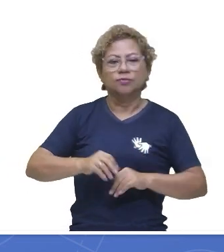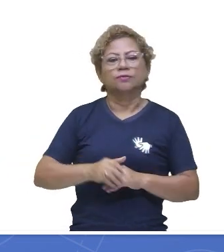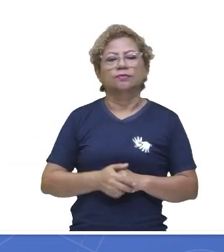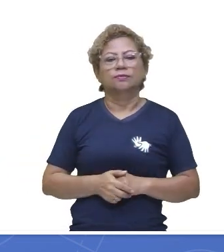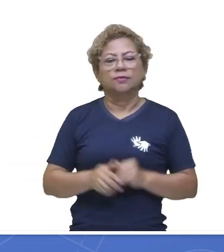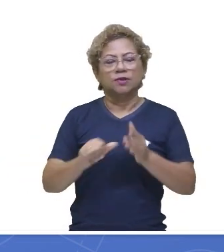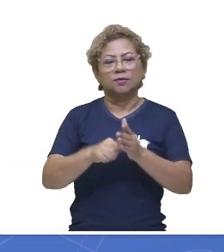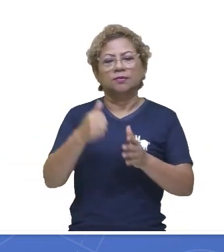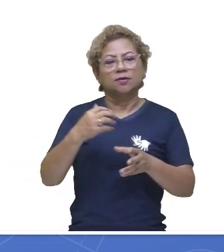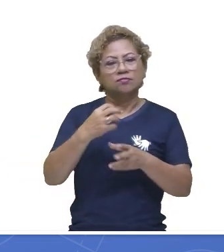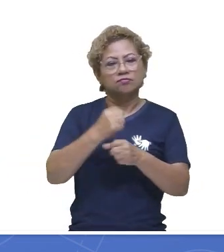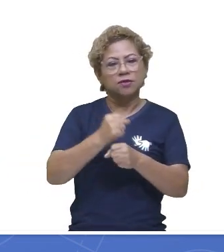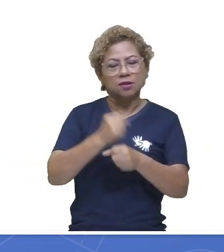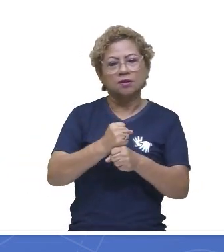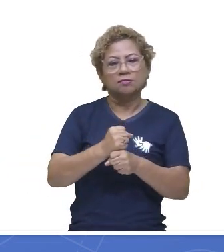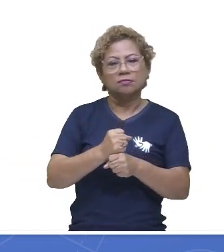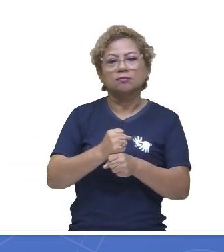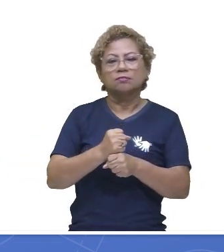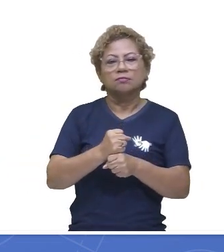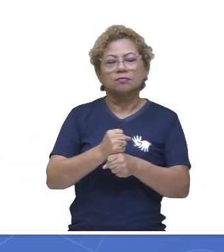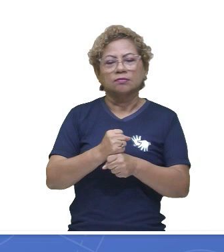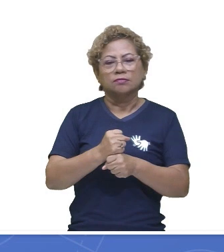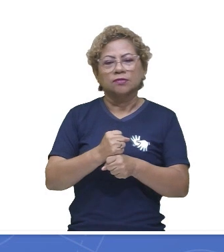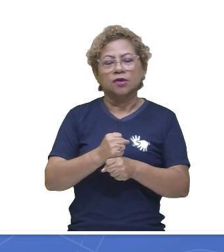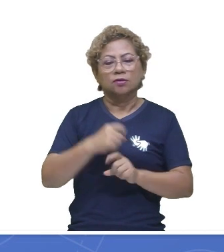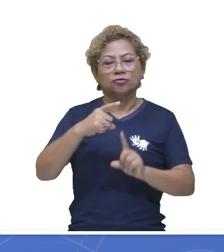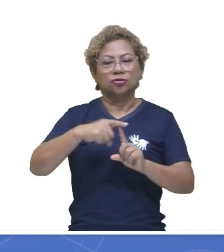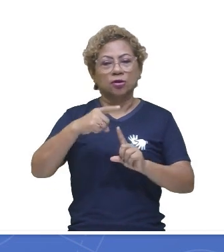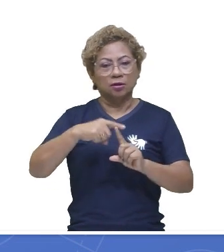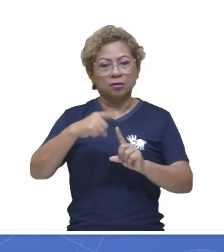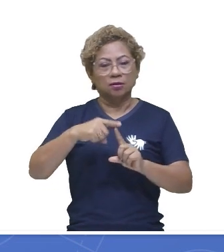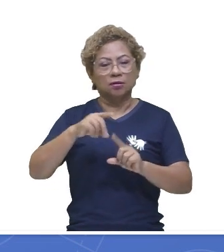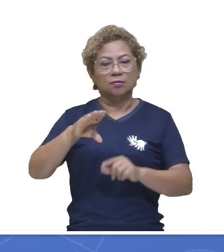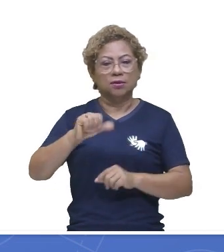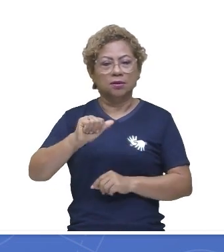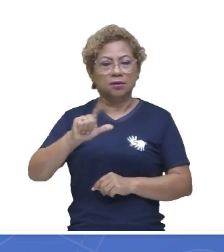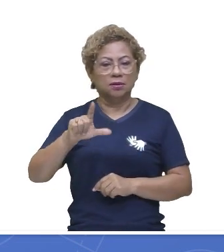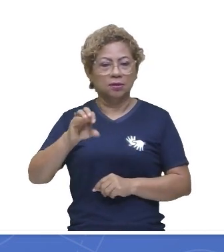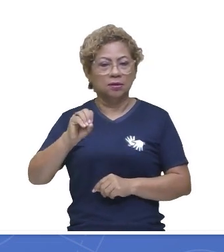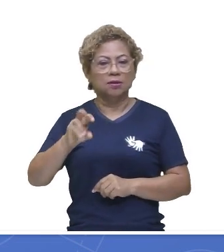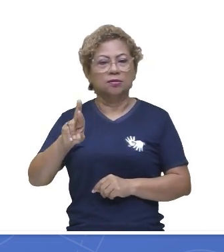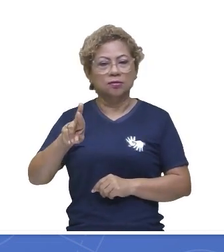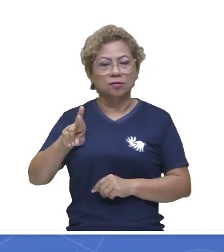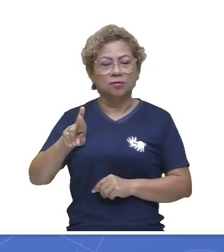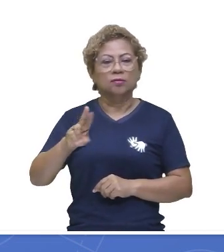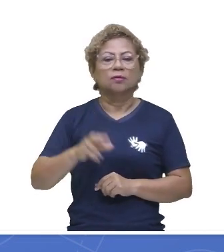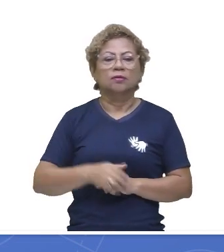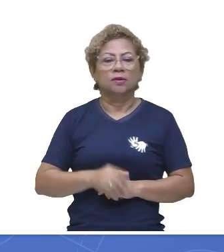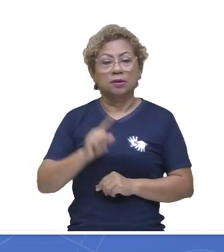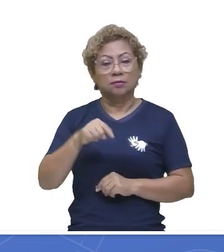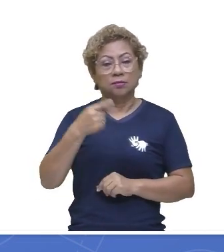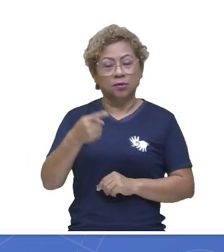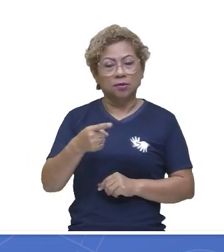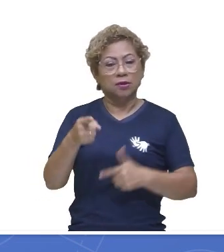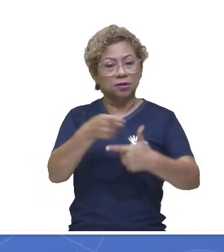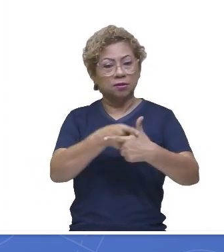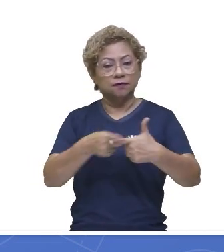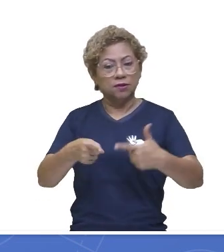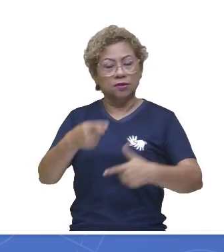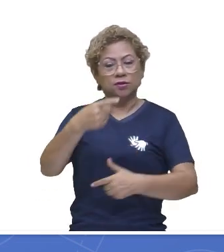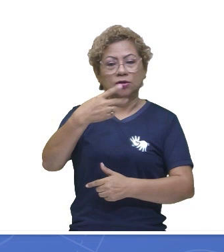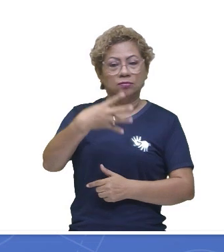a capacidade térmica. A quantidade de calor aqui, ó, foi 4.000 dividida pela variação da temperatura, que é